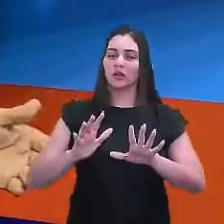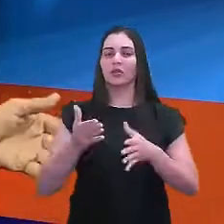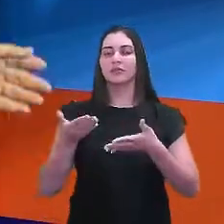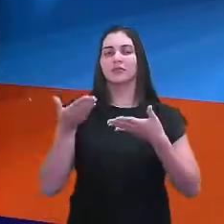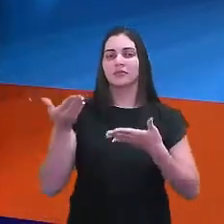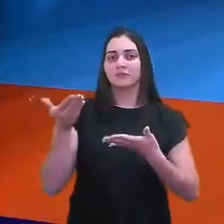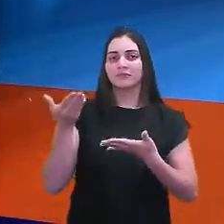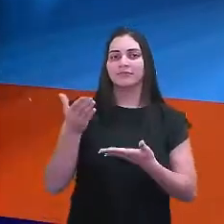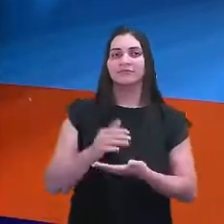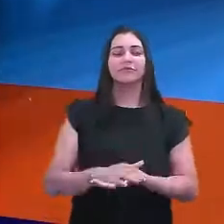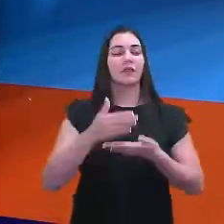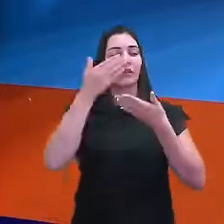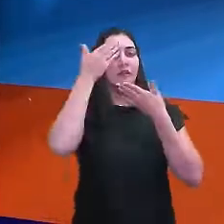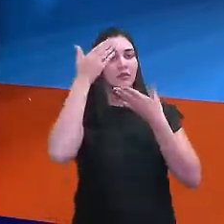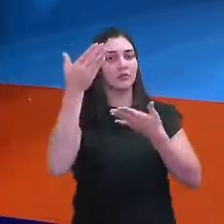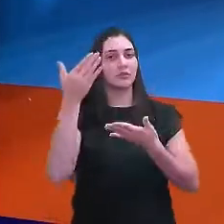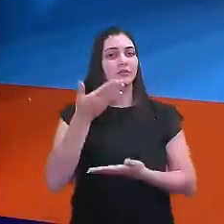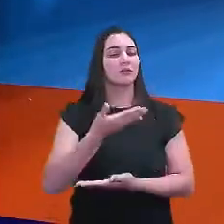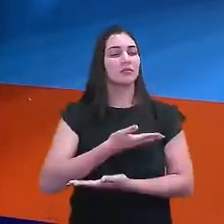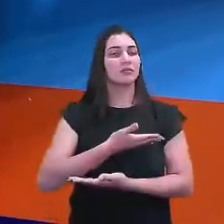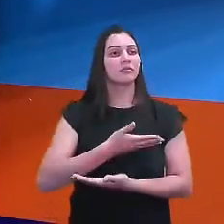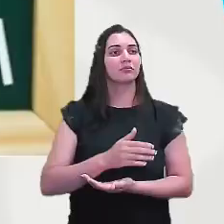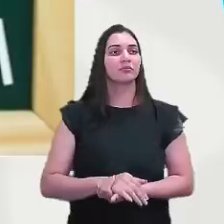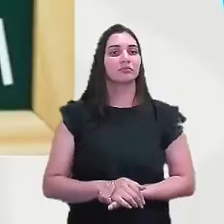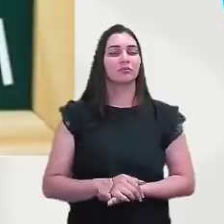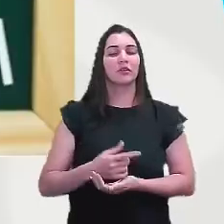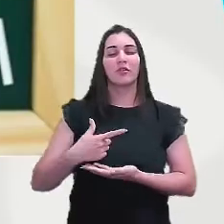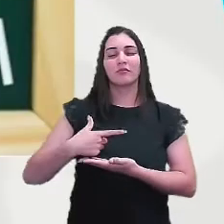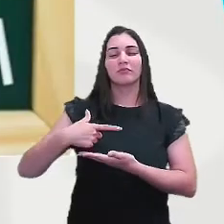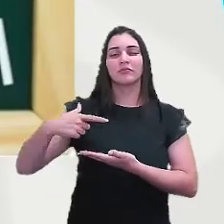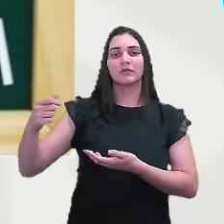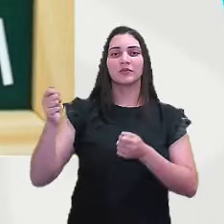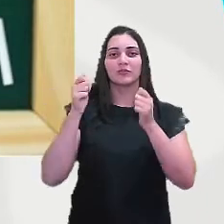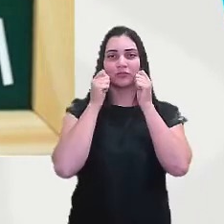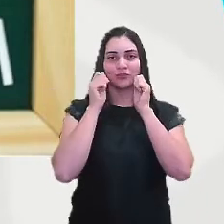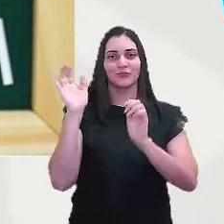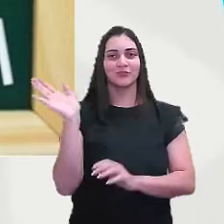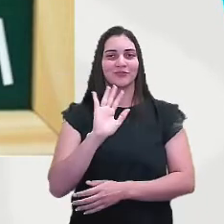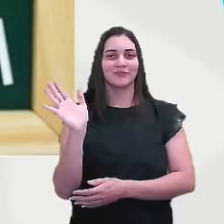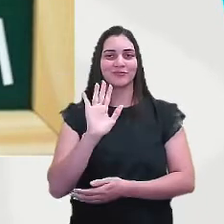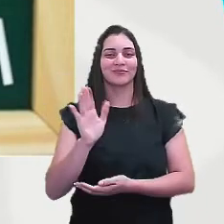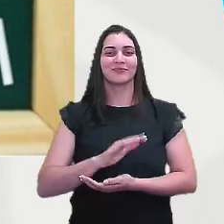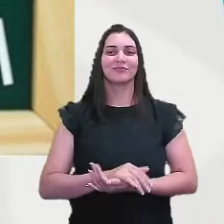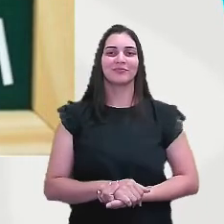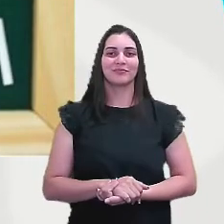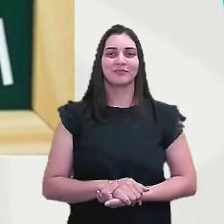abre essa imagem aí, por favor, Júnior. Vou fazer aquela saída fofinha. Fui, tchau, tchau.